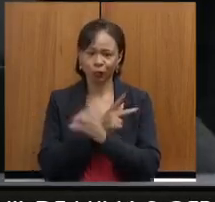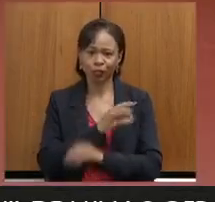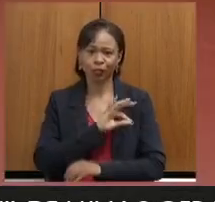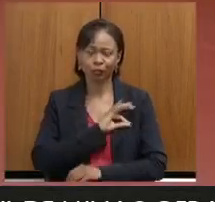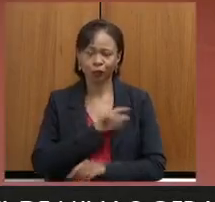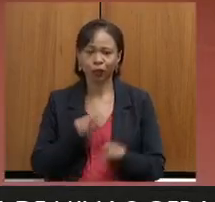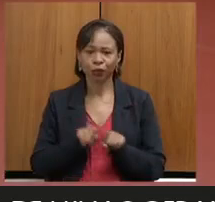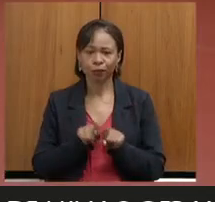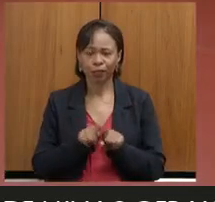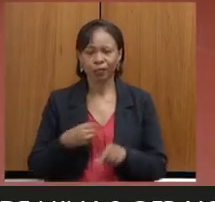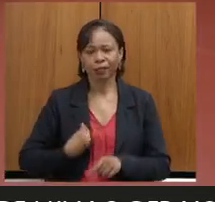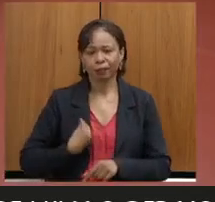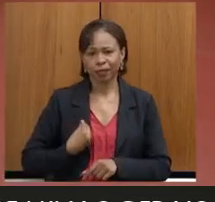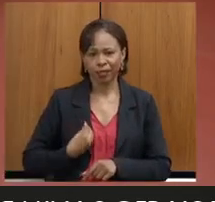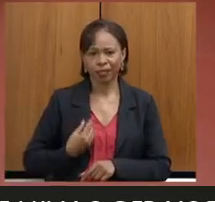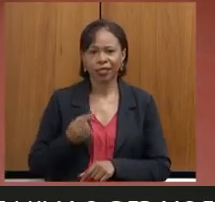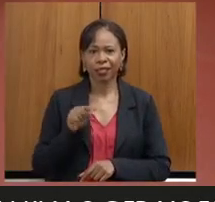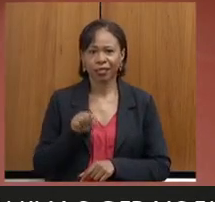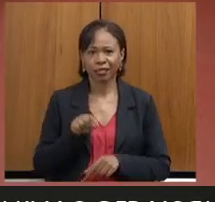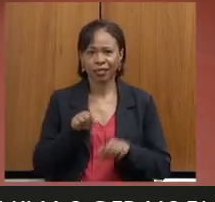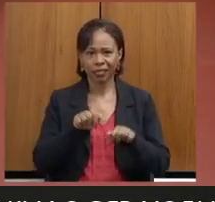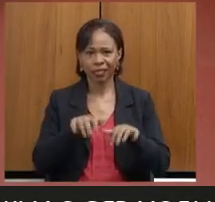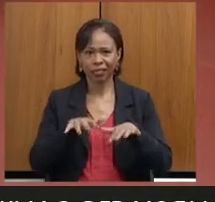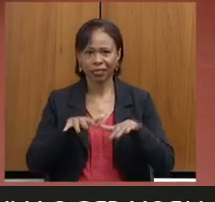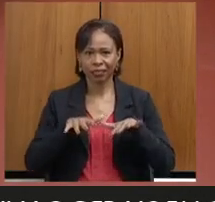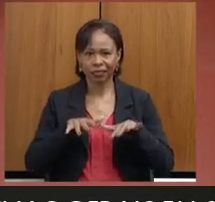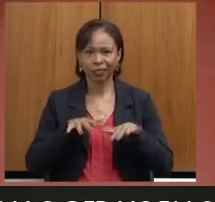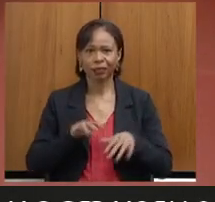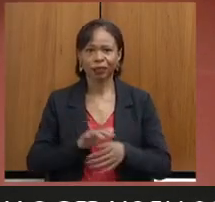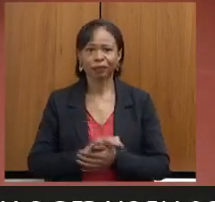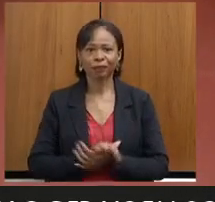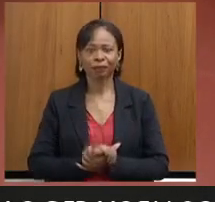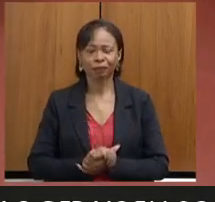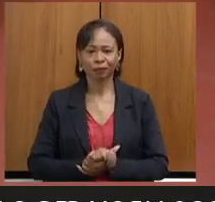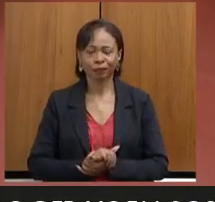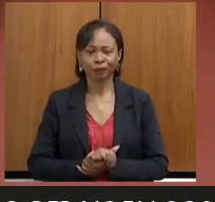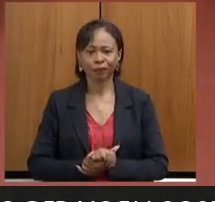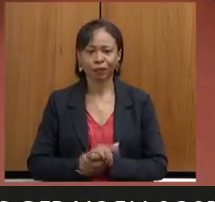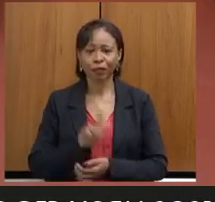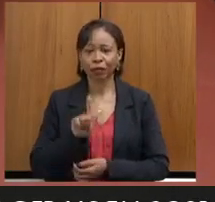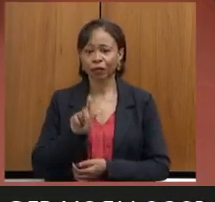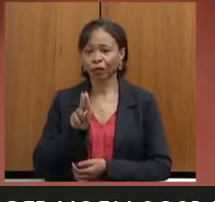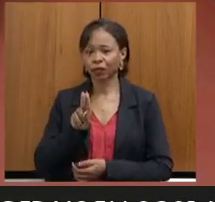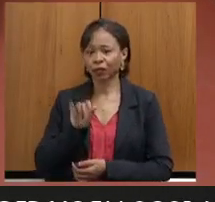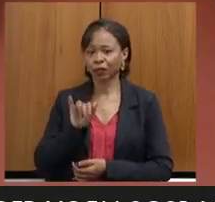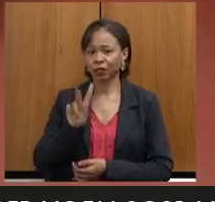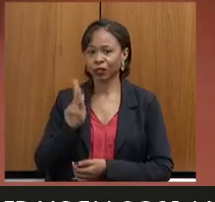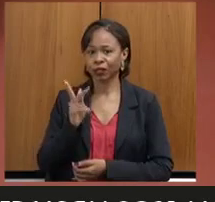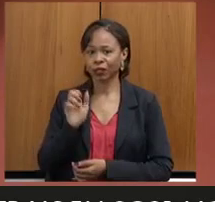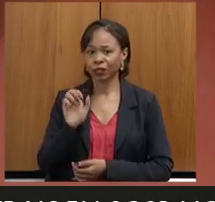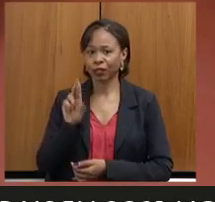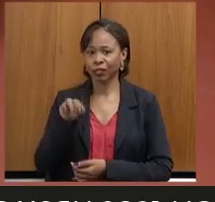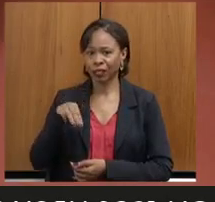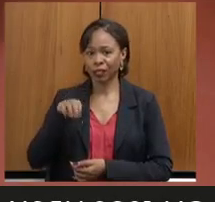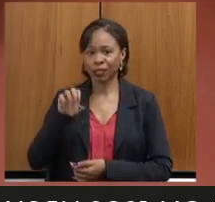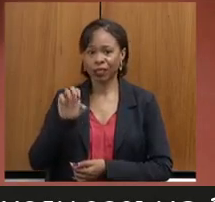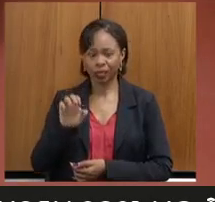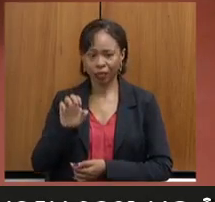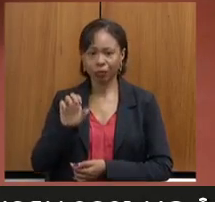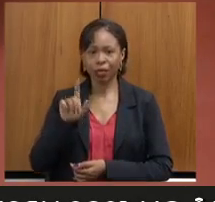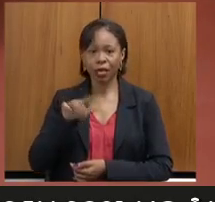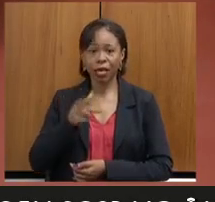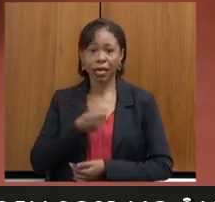também se faz presente no plenarinho Rua Doutor Guilherme Cardoso Vasconcelos